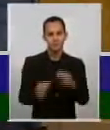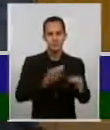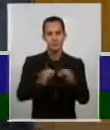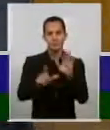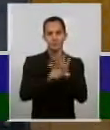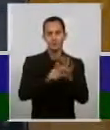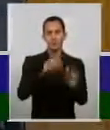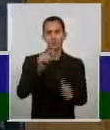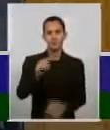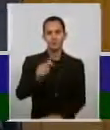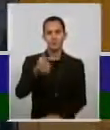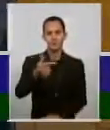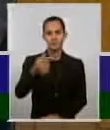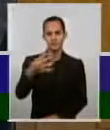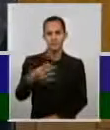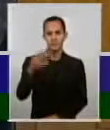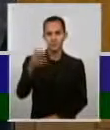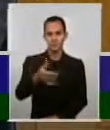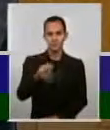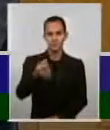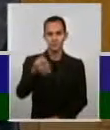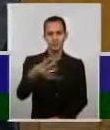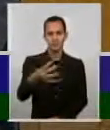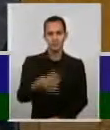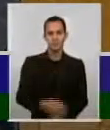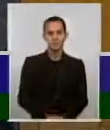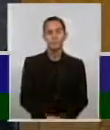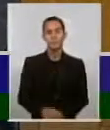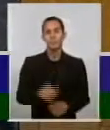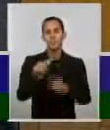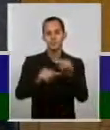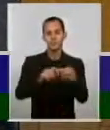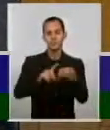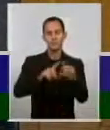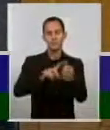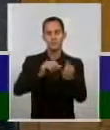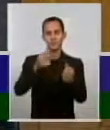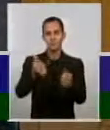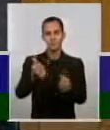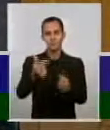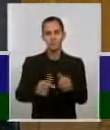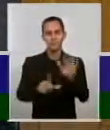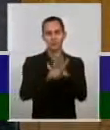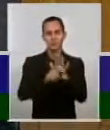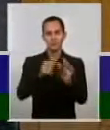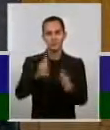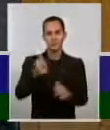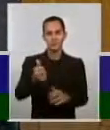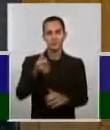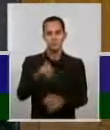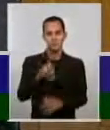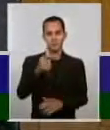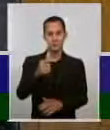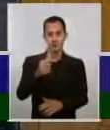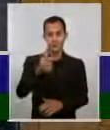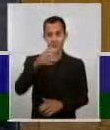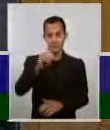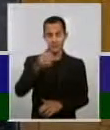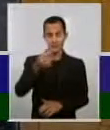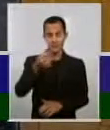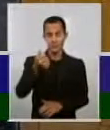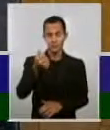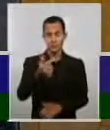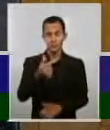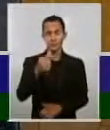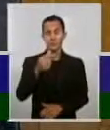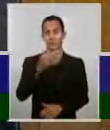Projeto de lei número 724/14. Retifica os anexos 1 e 2 da lei número 11.610, de 2 de dezembro